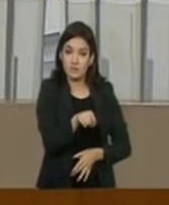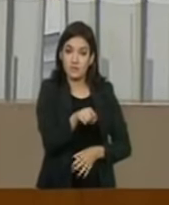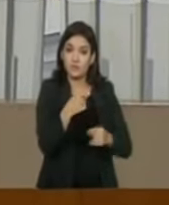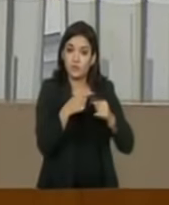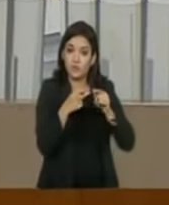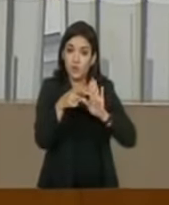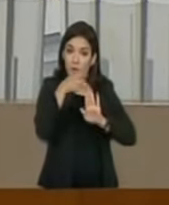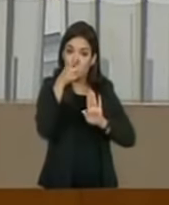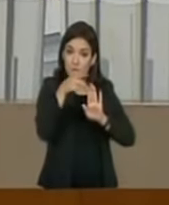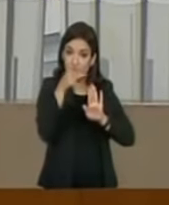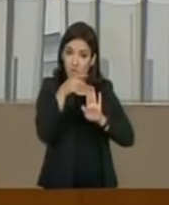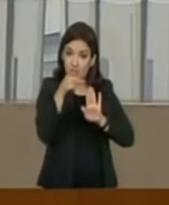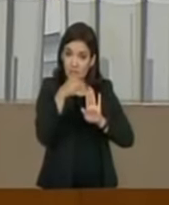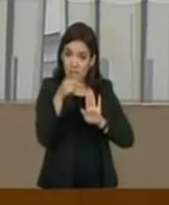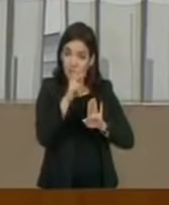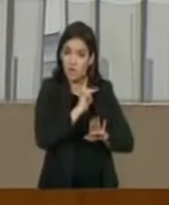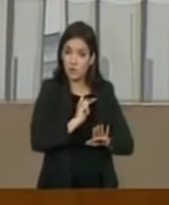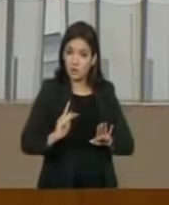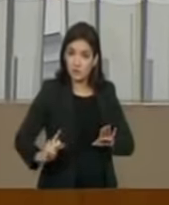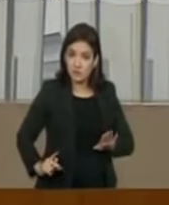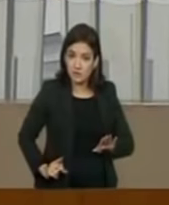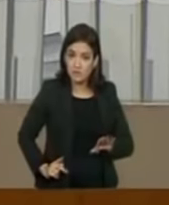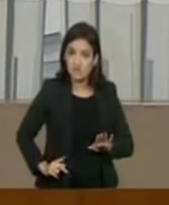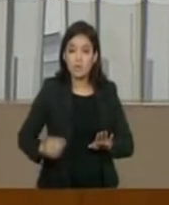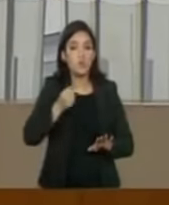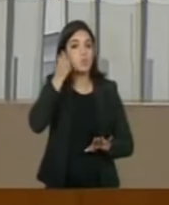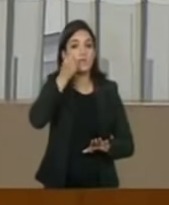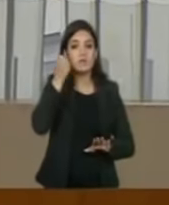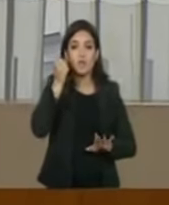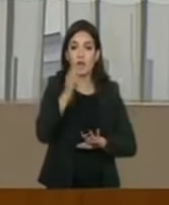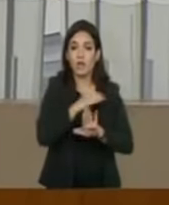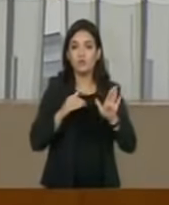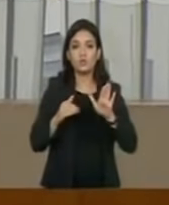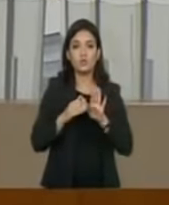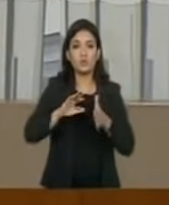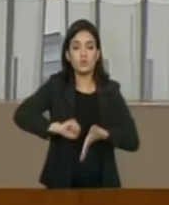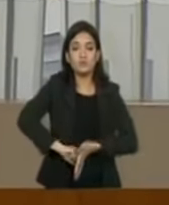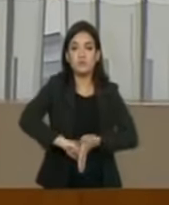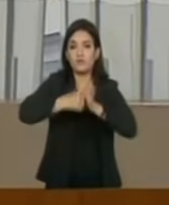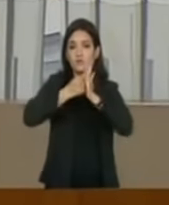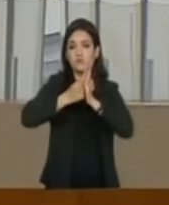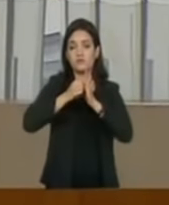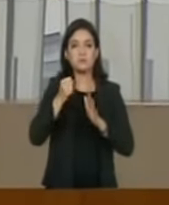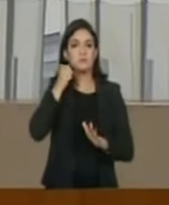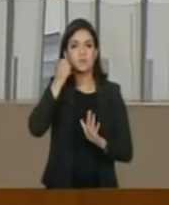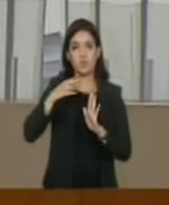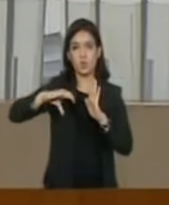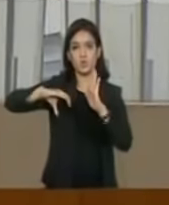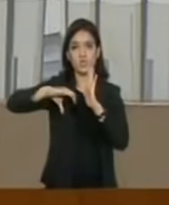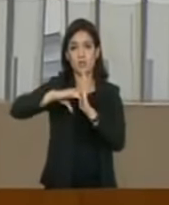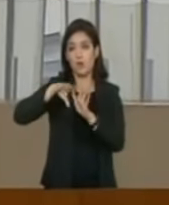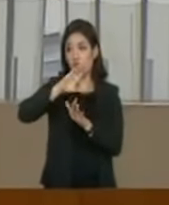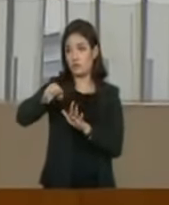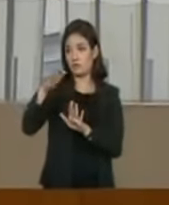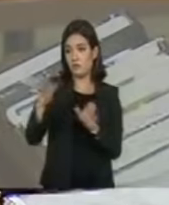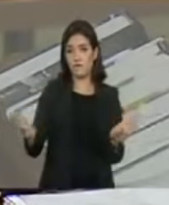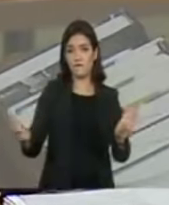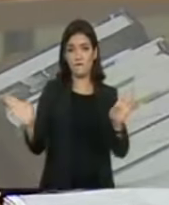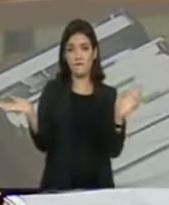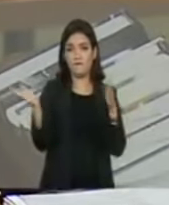presidente do senado da república todo o senado suspendeu suas atividades nesses dois dias ou se vossa excelência